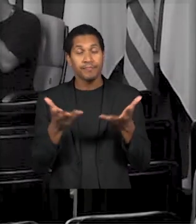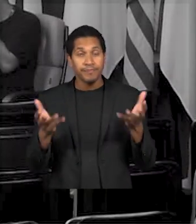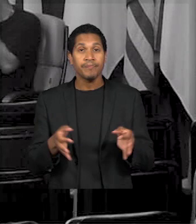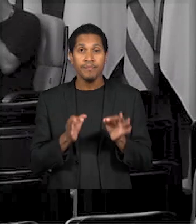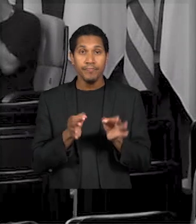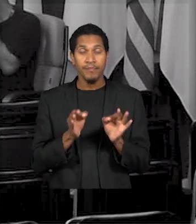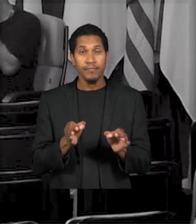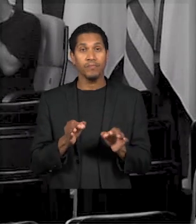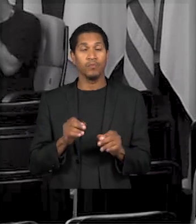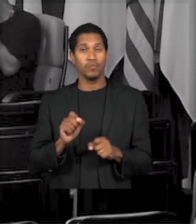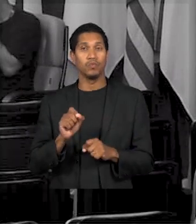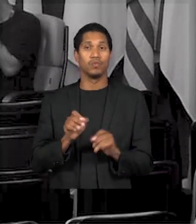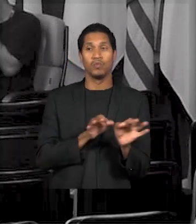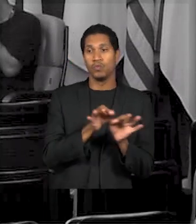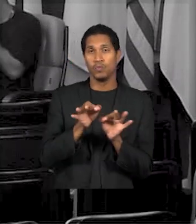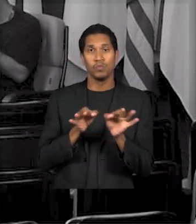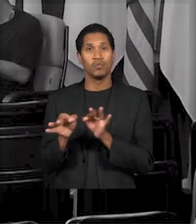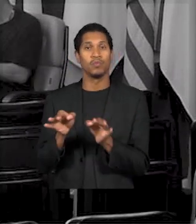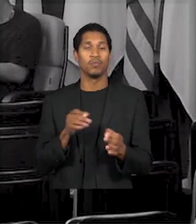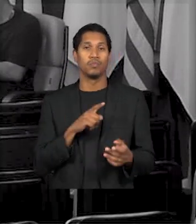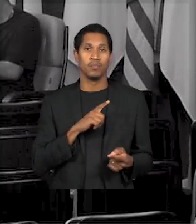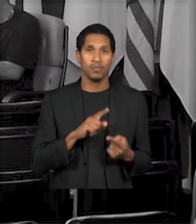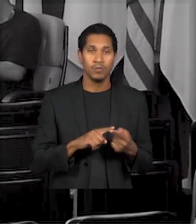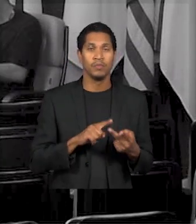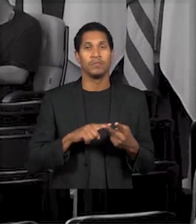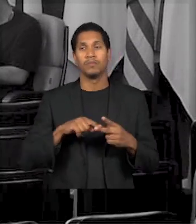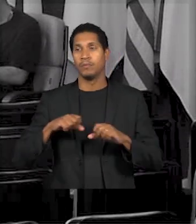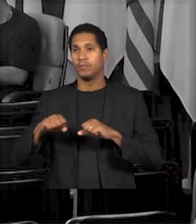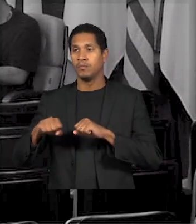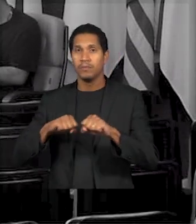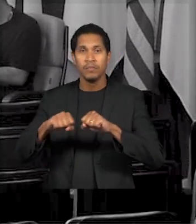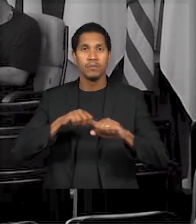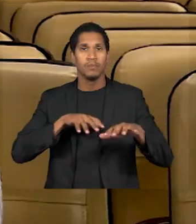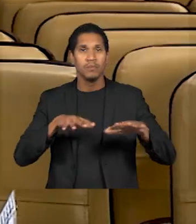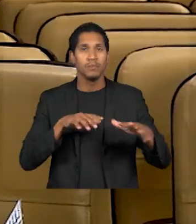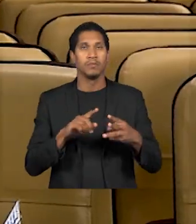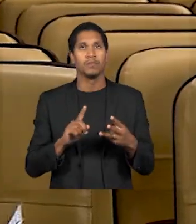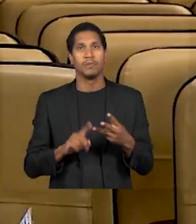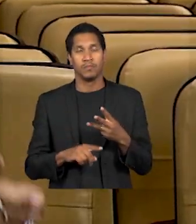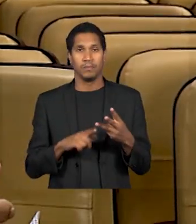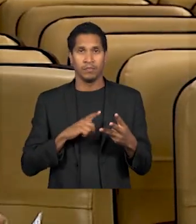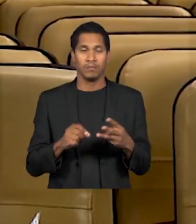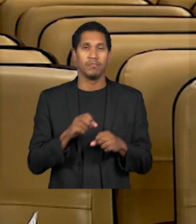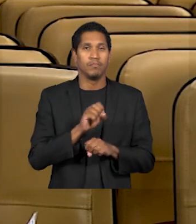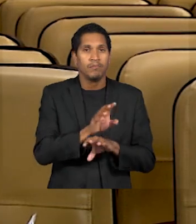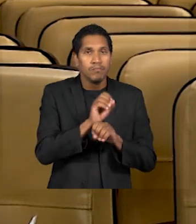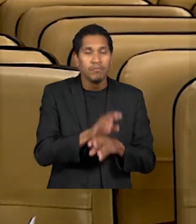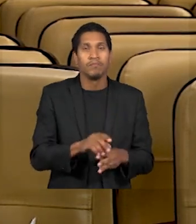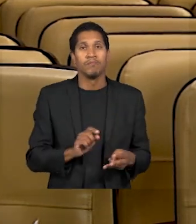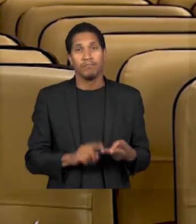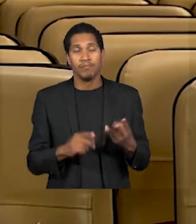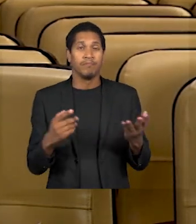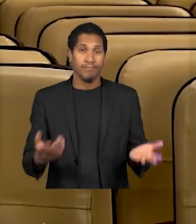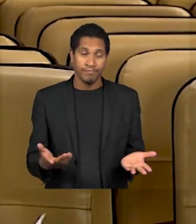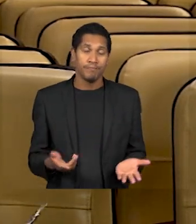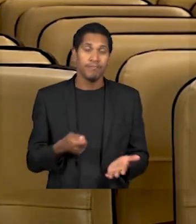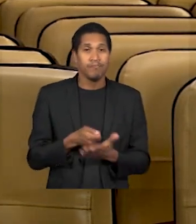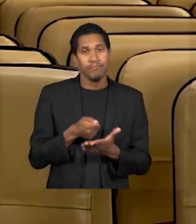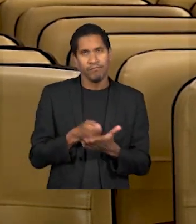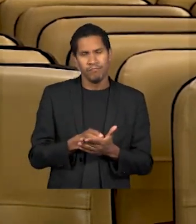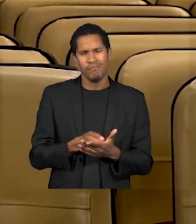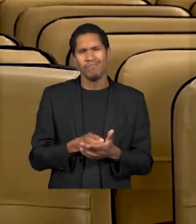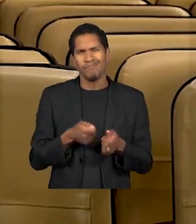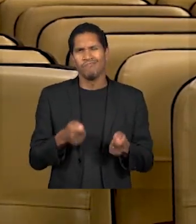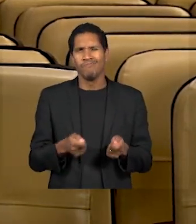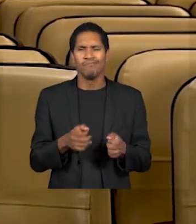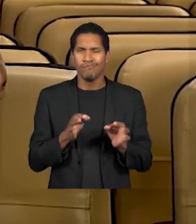de organização, mobilização, instrução e uma cobrança um pouco mais